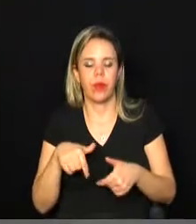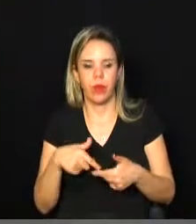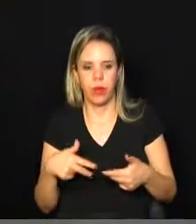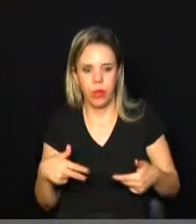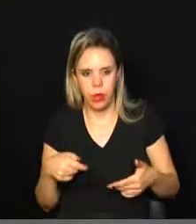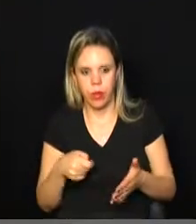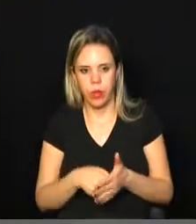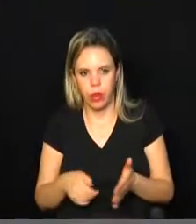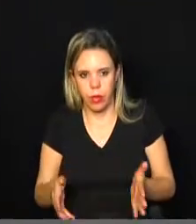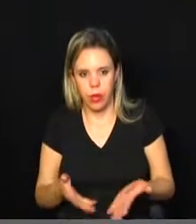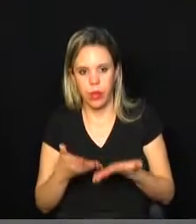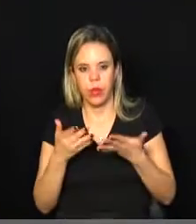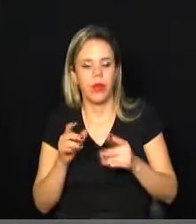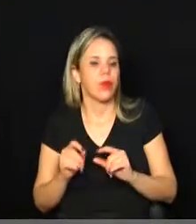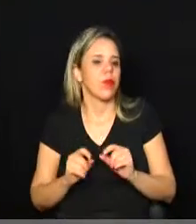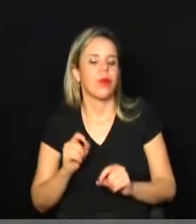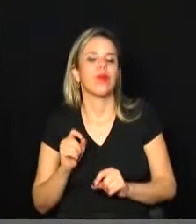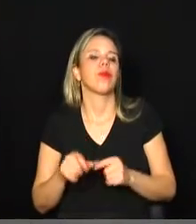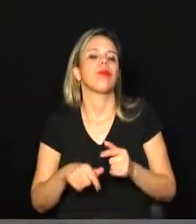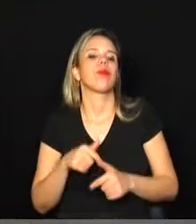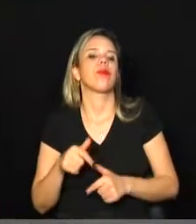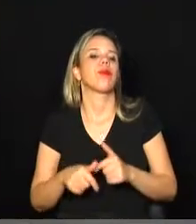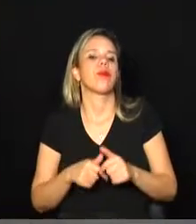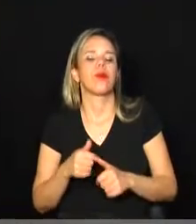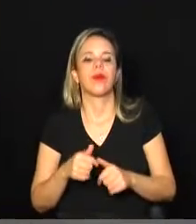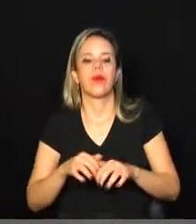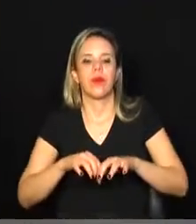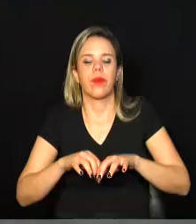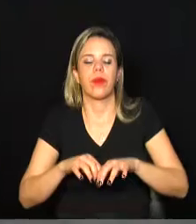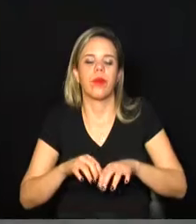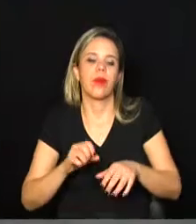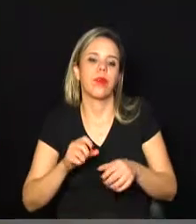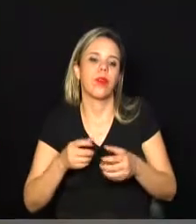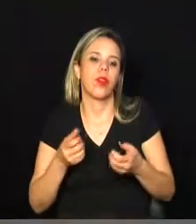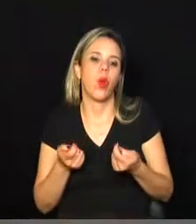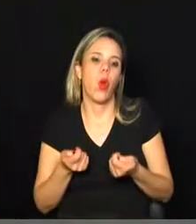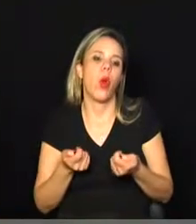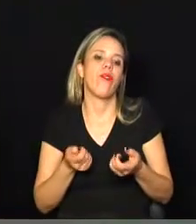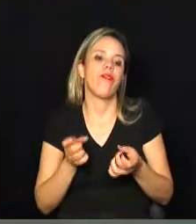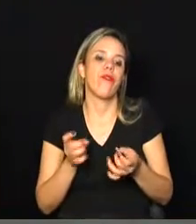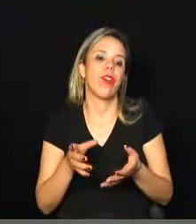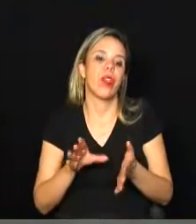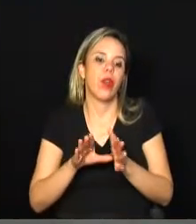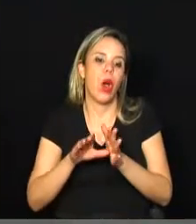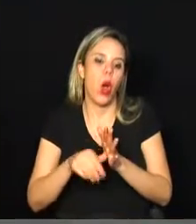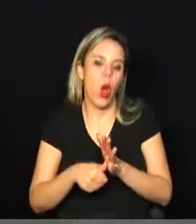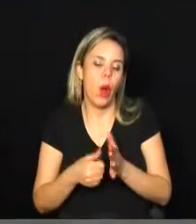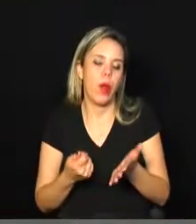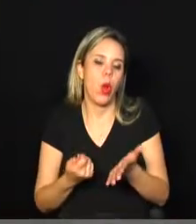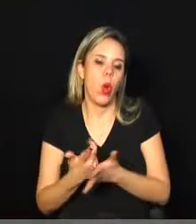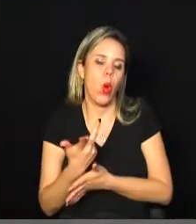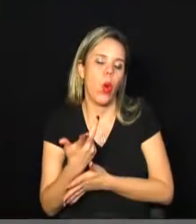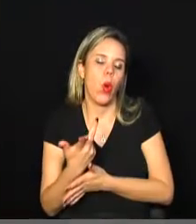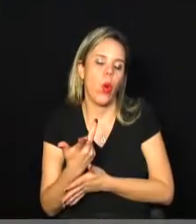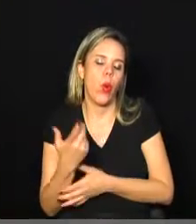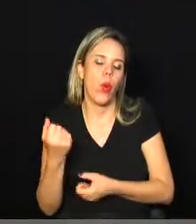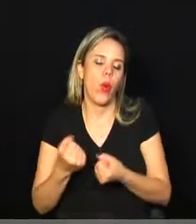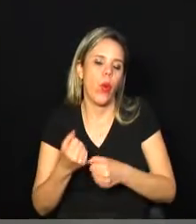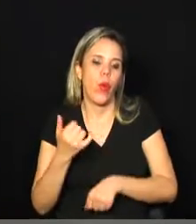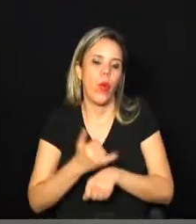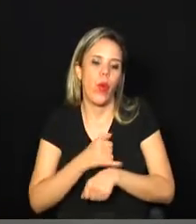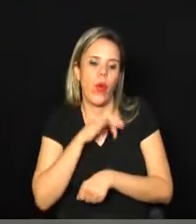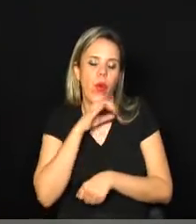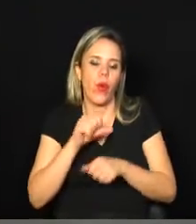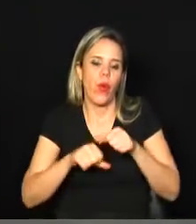dedicadas à operação de desmanche compra e venda de sucatas e de peças novas e usadas